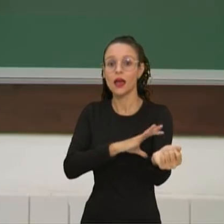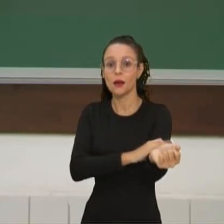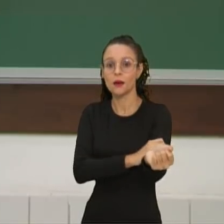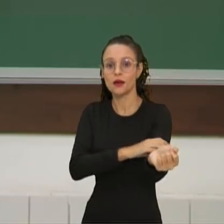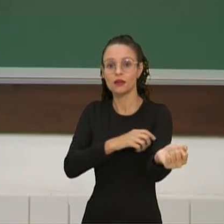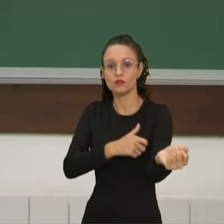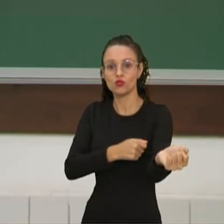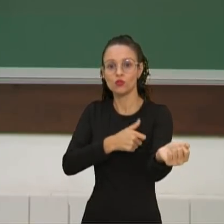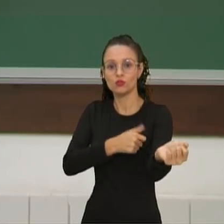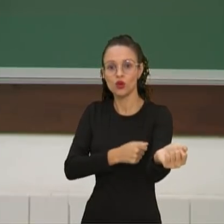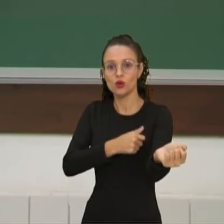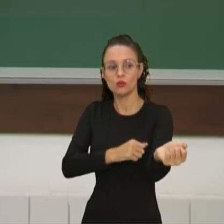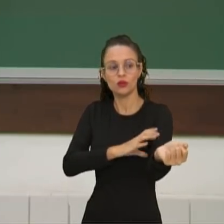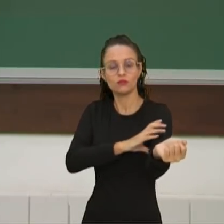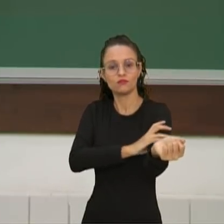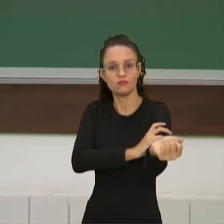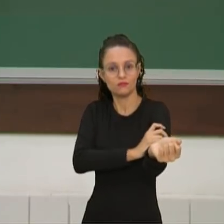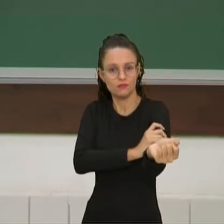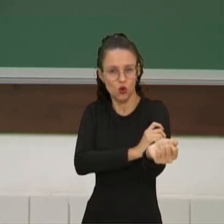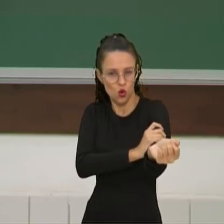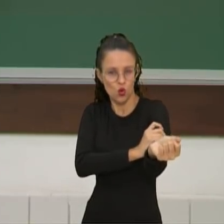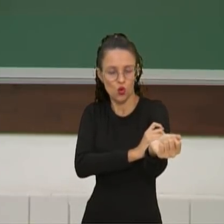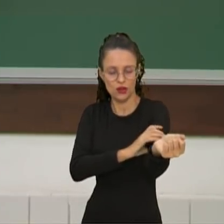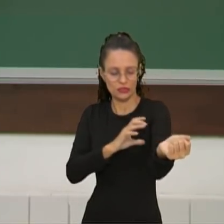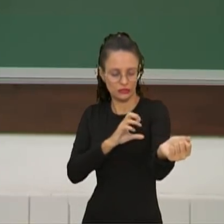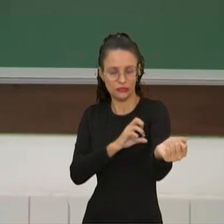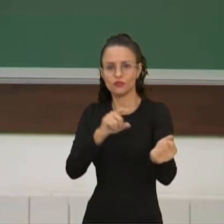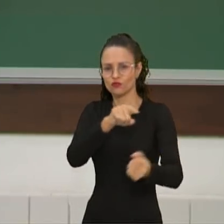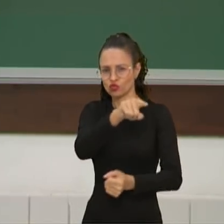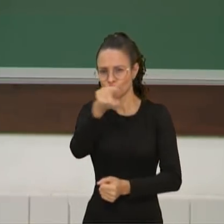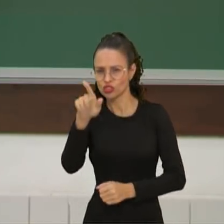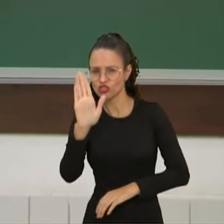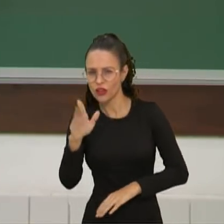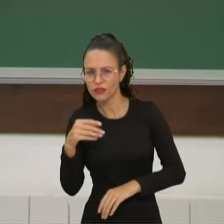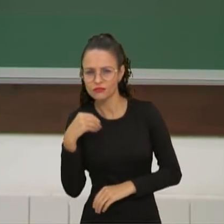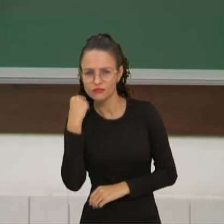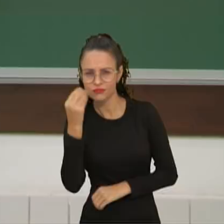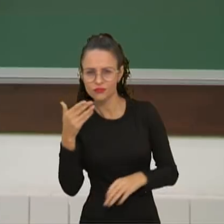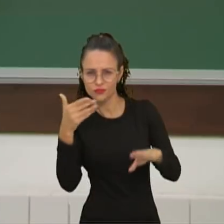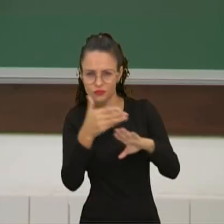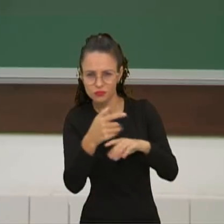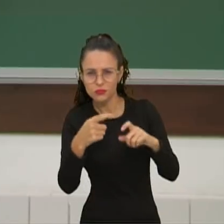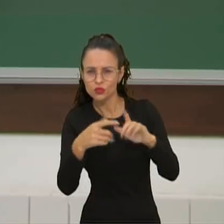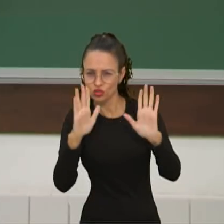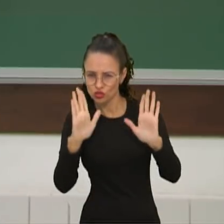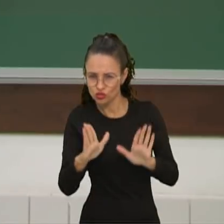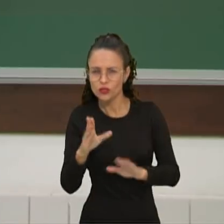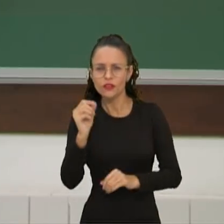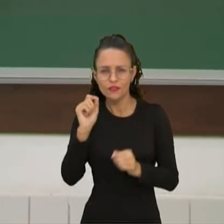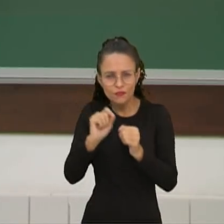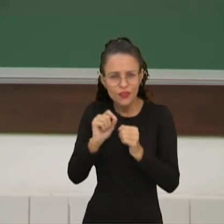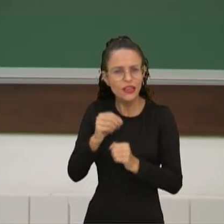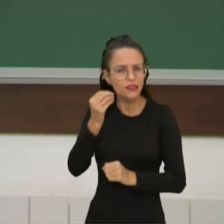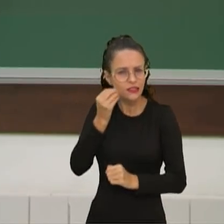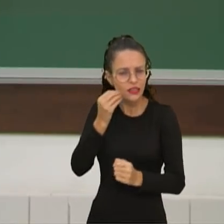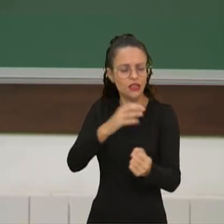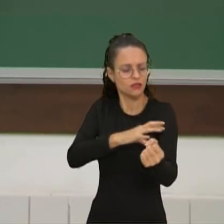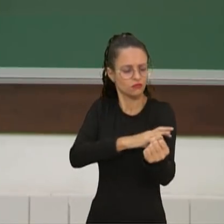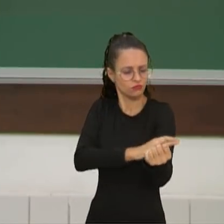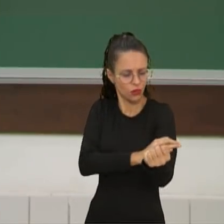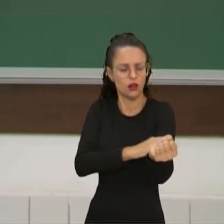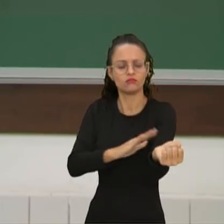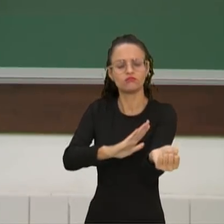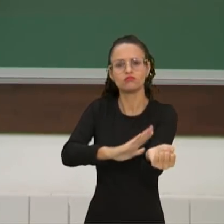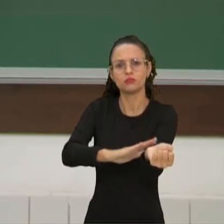aperta, comprime o nosso braço. Todo mundo, alguma vez que já foi ao médico, já deve ter feito esse teste, né? Já deve ter conferido